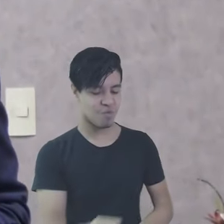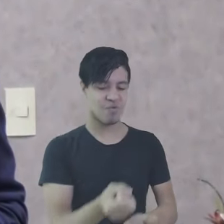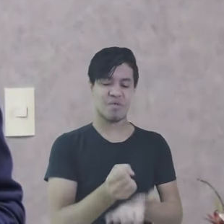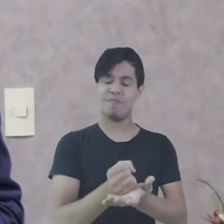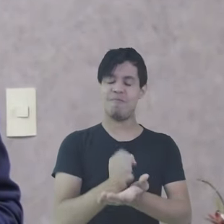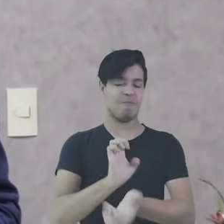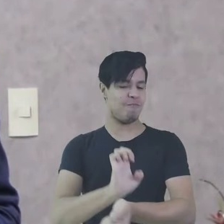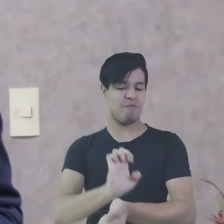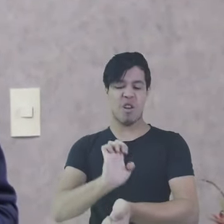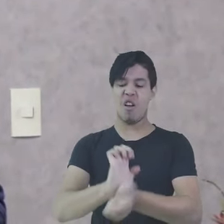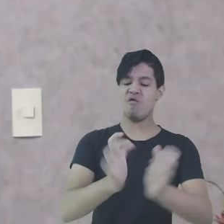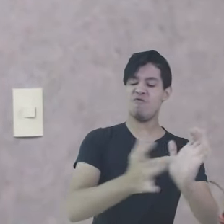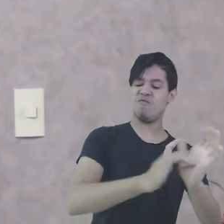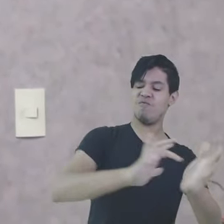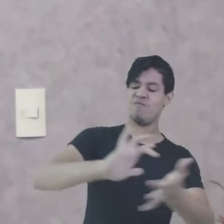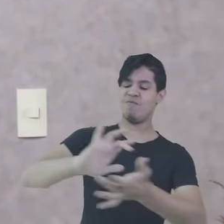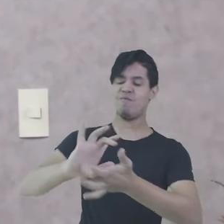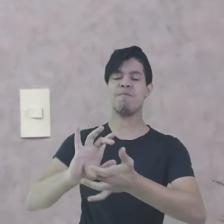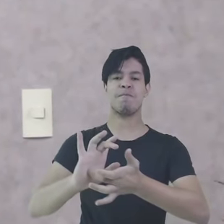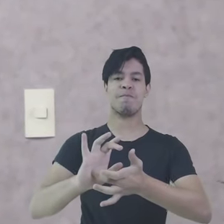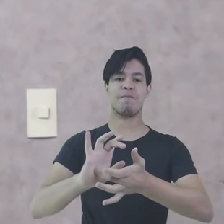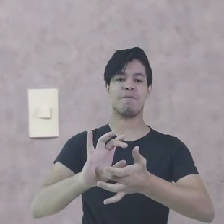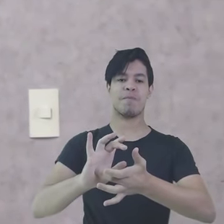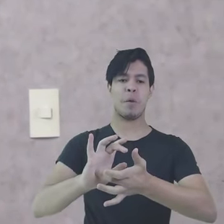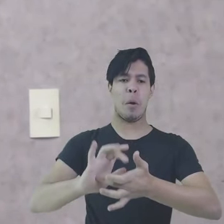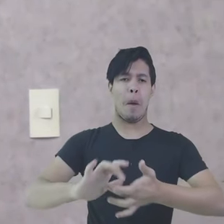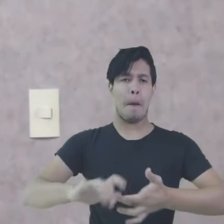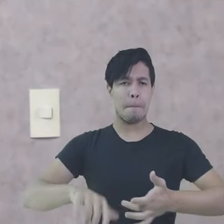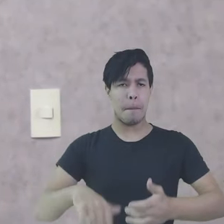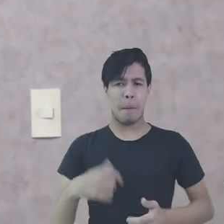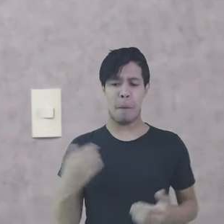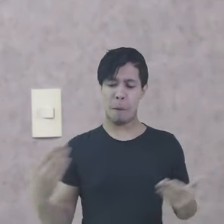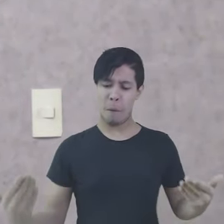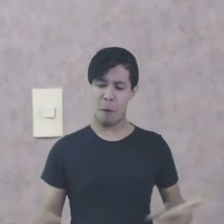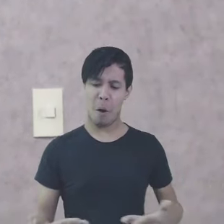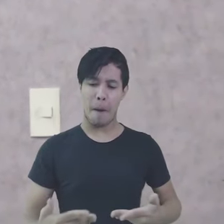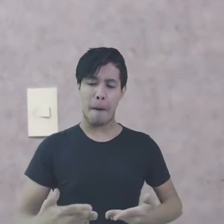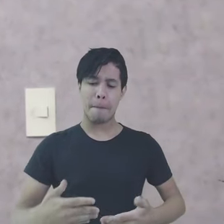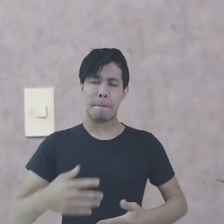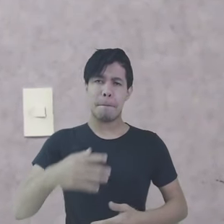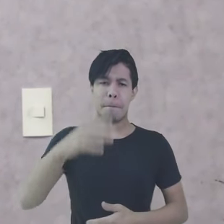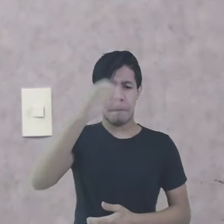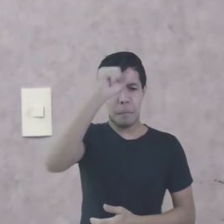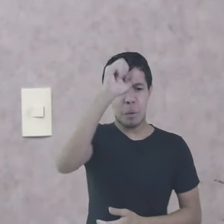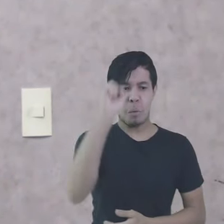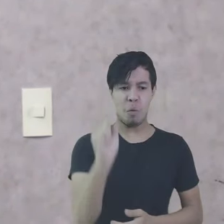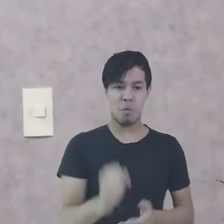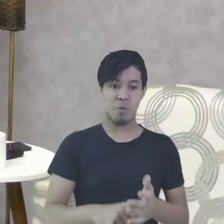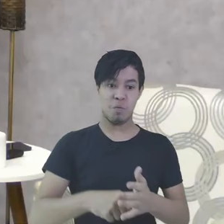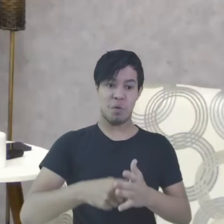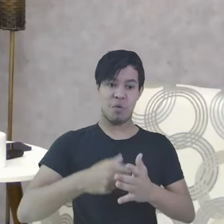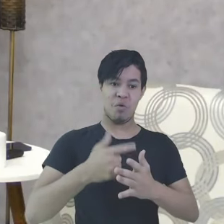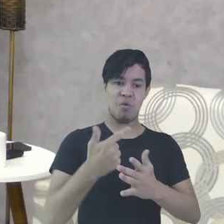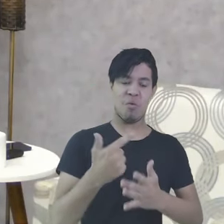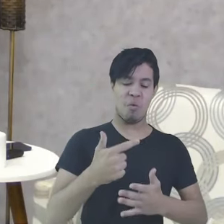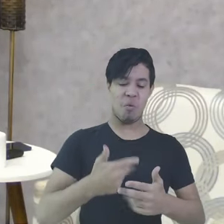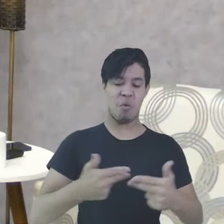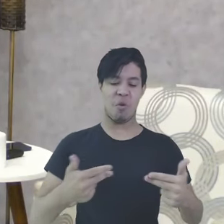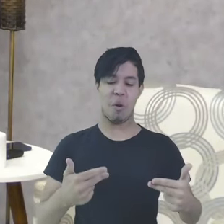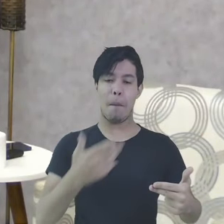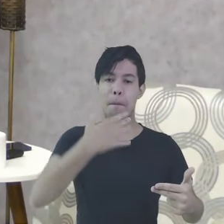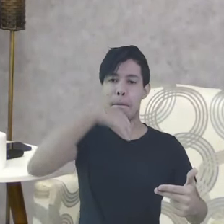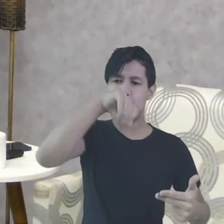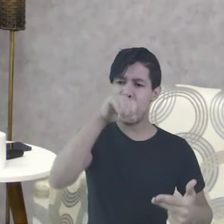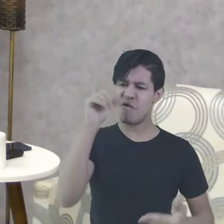até lá. Agora estamos aprendendo uma segunda coisa. O Pai vem para executar um juízo antes do juízo. Eu vou repetir para